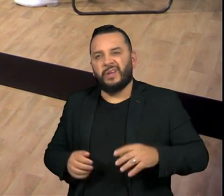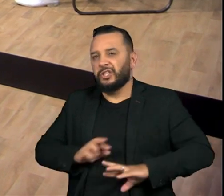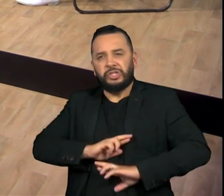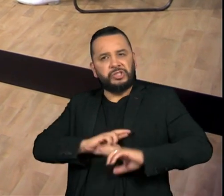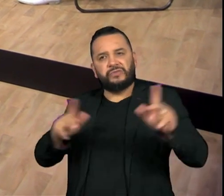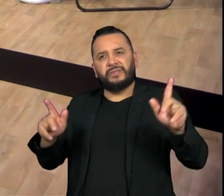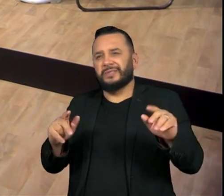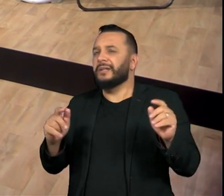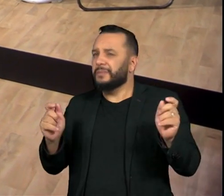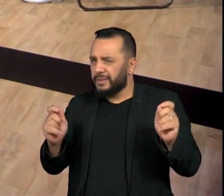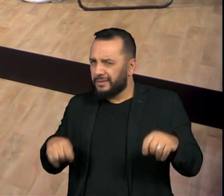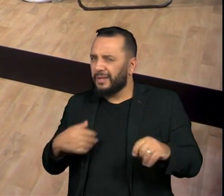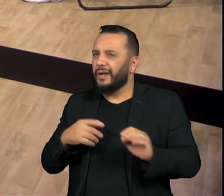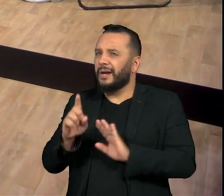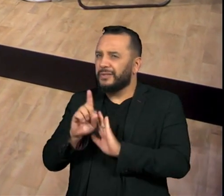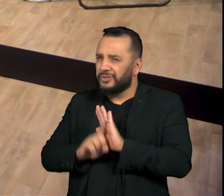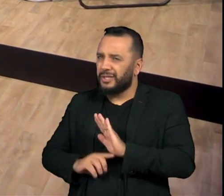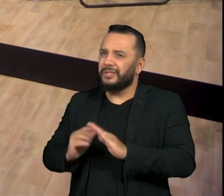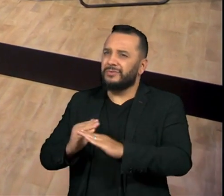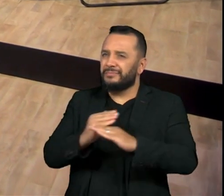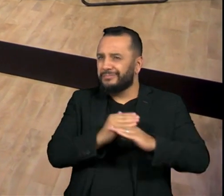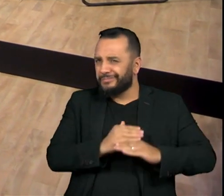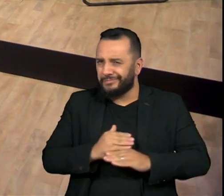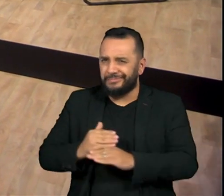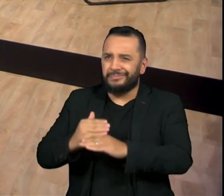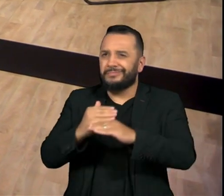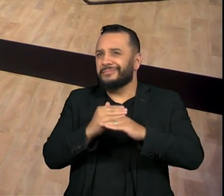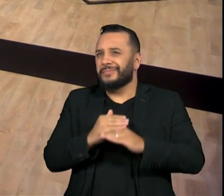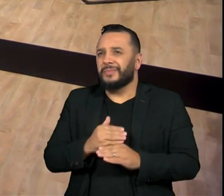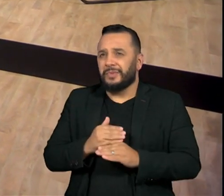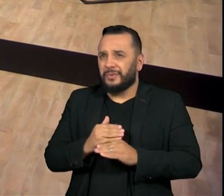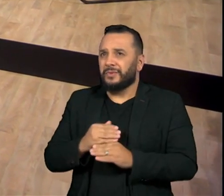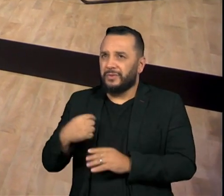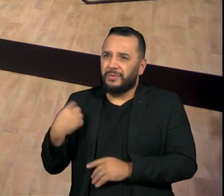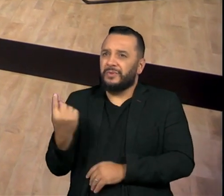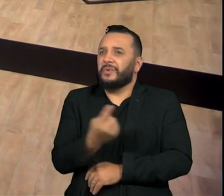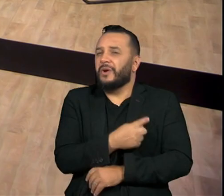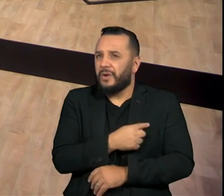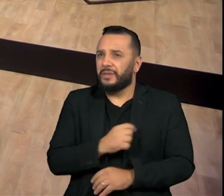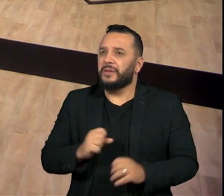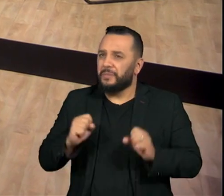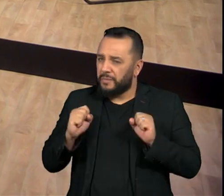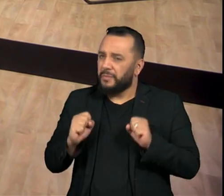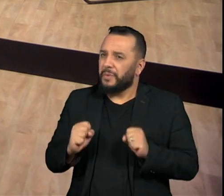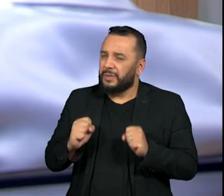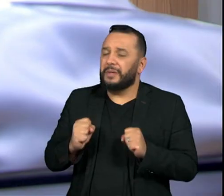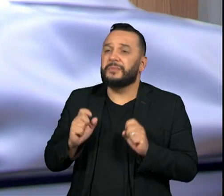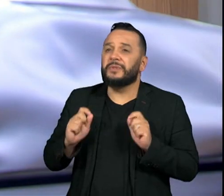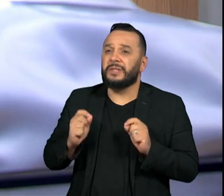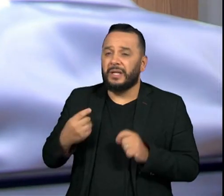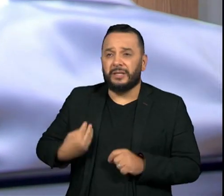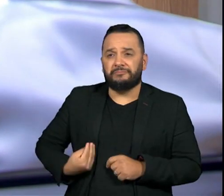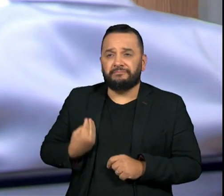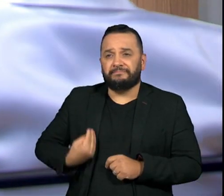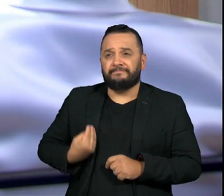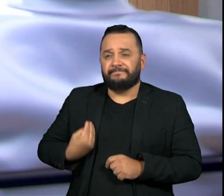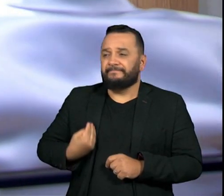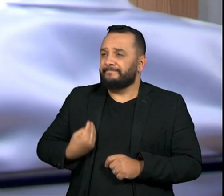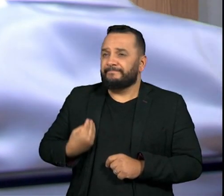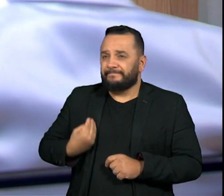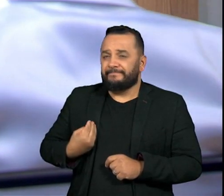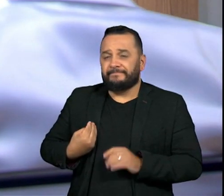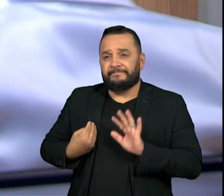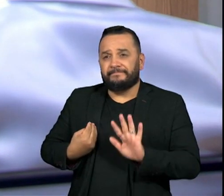devemos poder existir como existências. Todos nós podemos existir, não é? Quer dizer, desde que respeitemos um